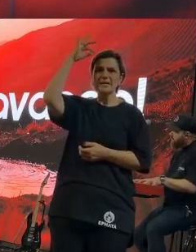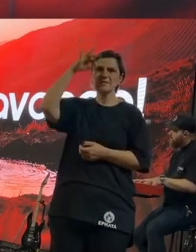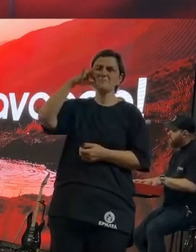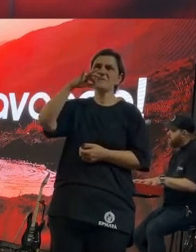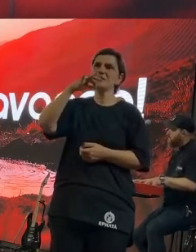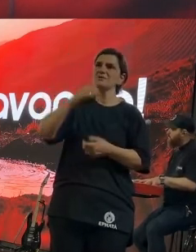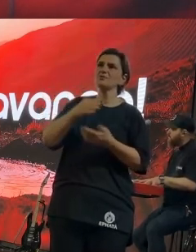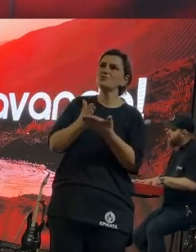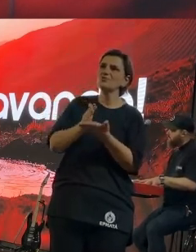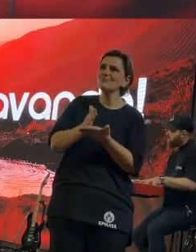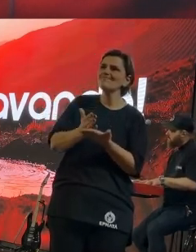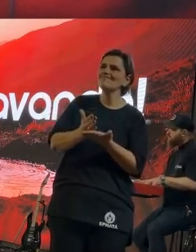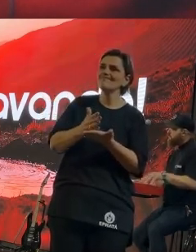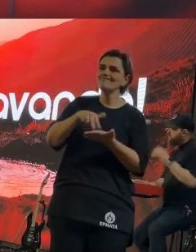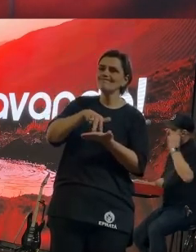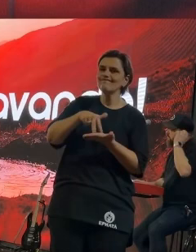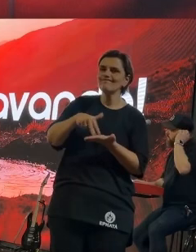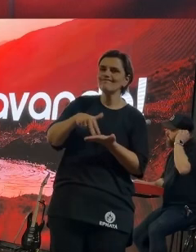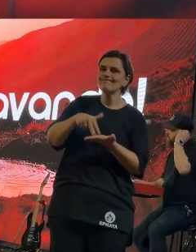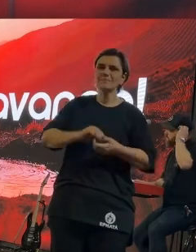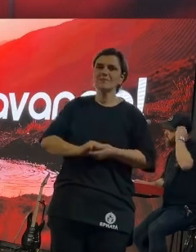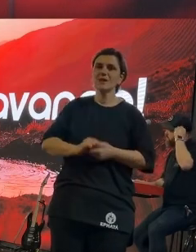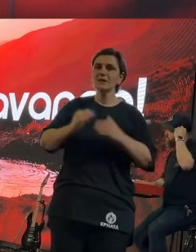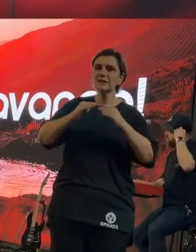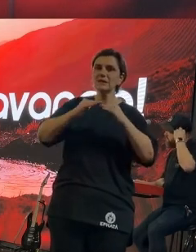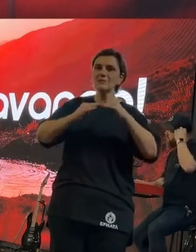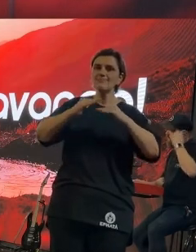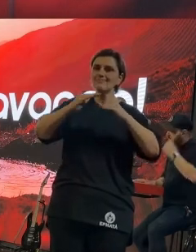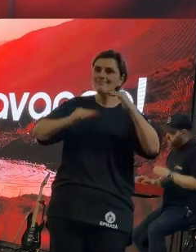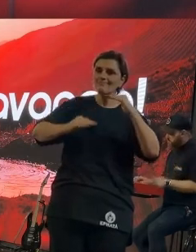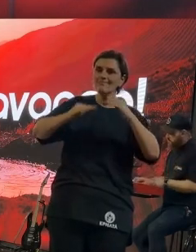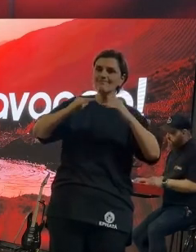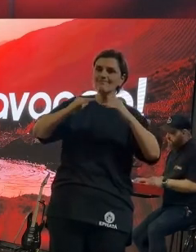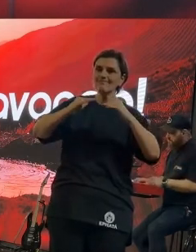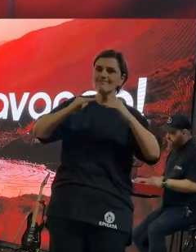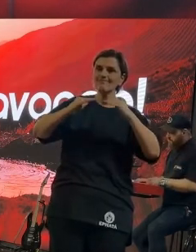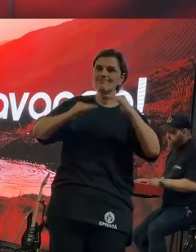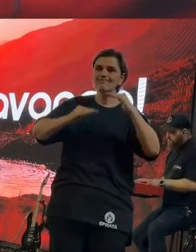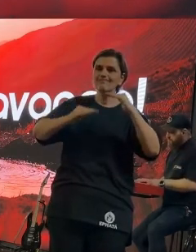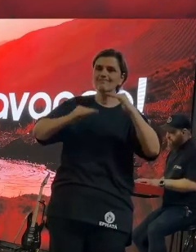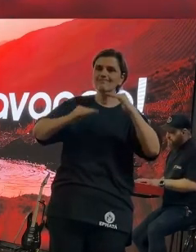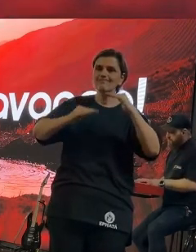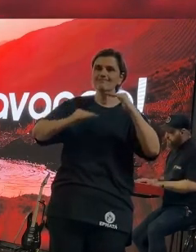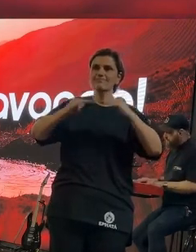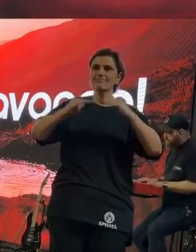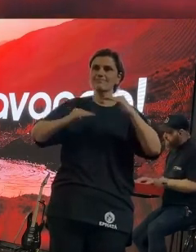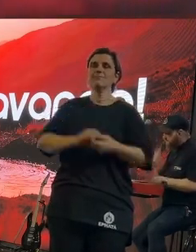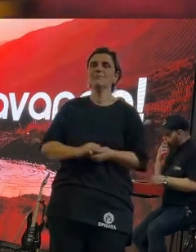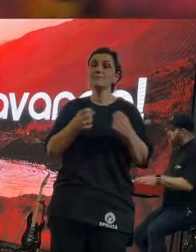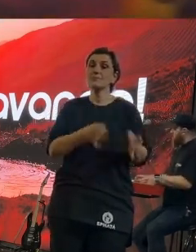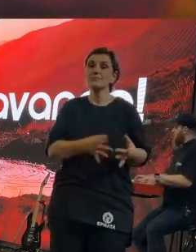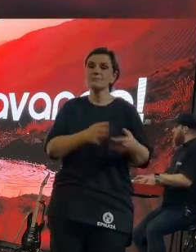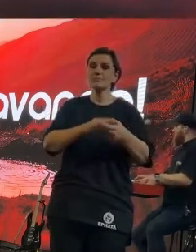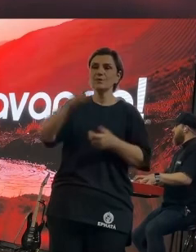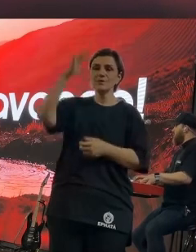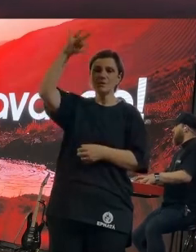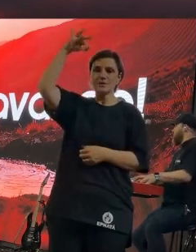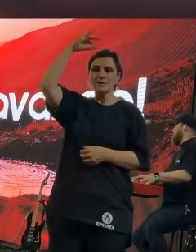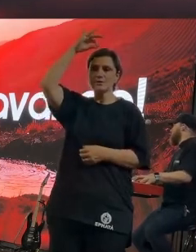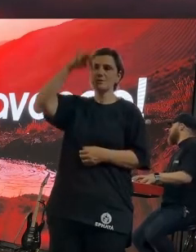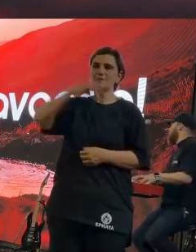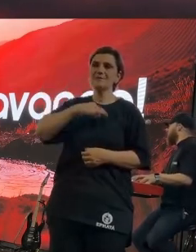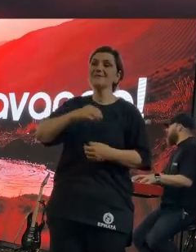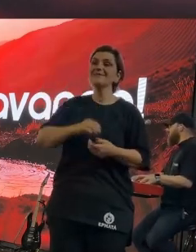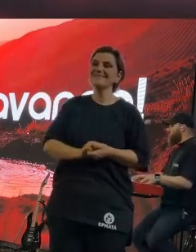de instabilidade. Nós precisamos expulsar de uma vez por todas da nossa vida esse espírito